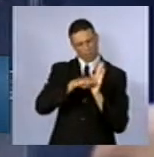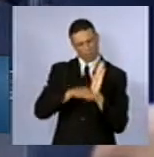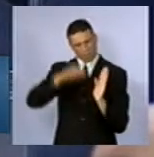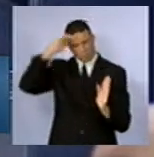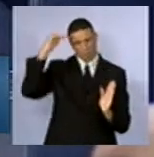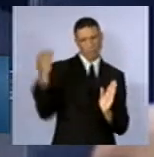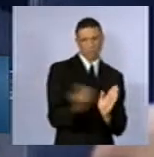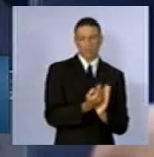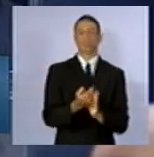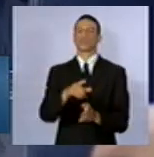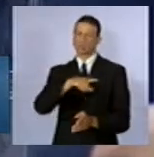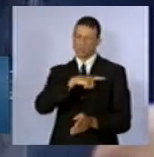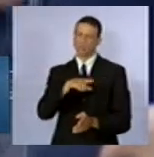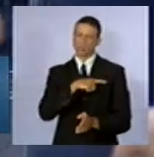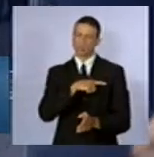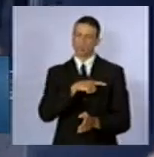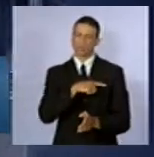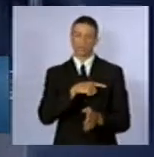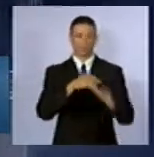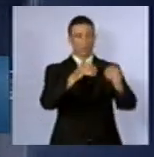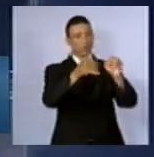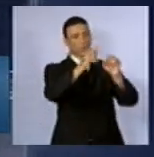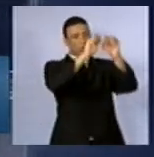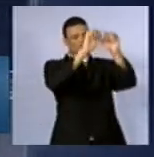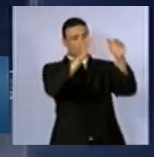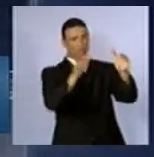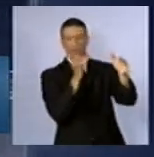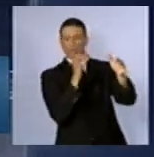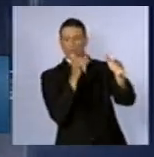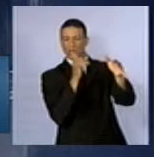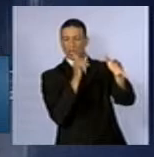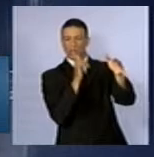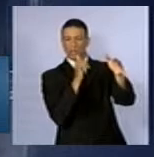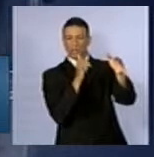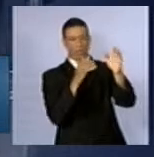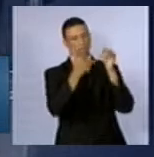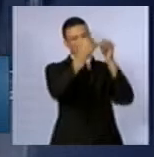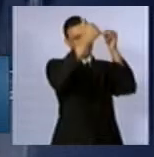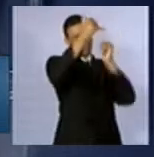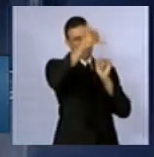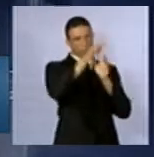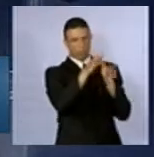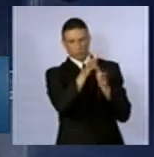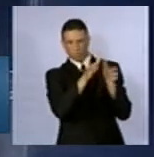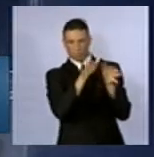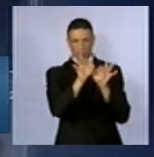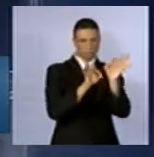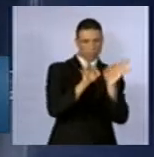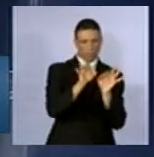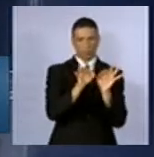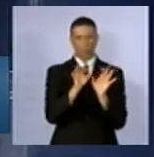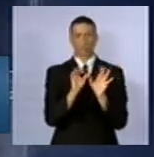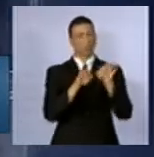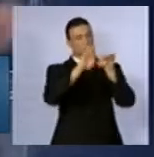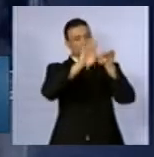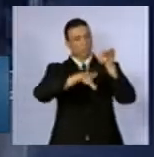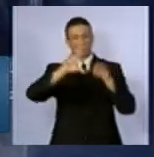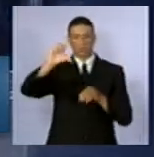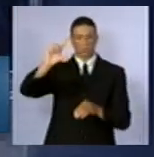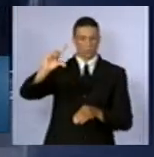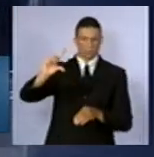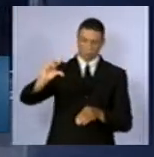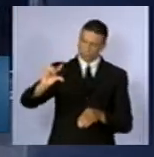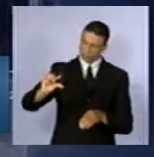então provavelmente não foi o campo magnético que dimensionou a linha porque a ele tá com níveis mais baixos do que